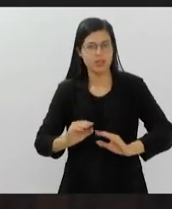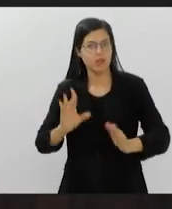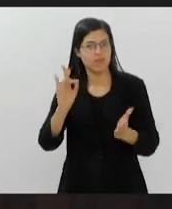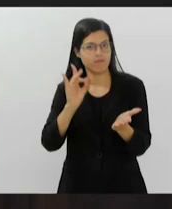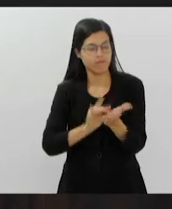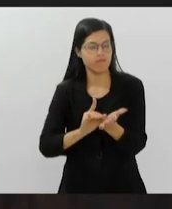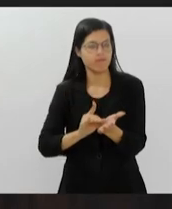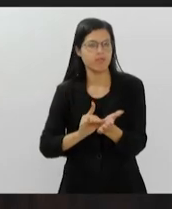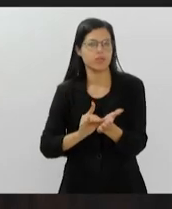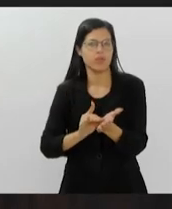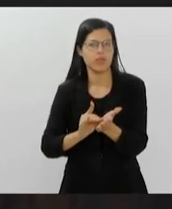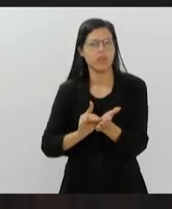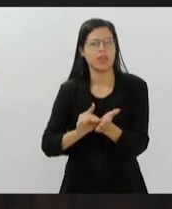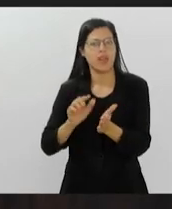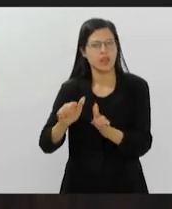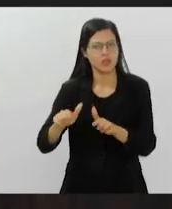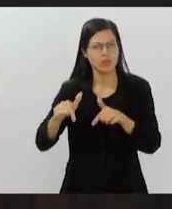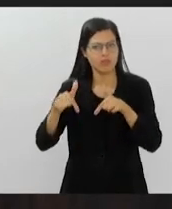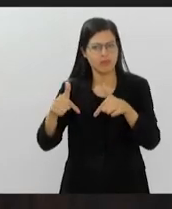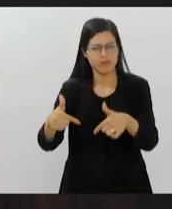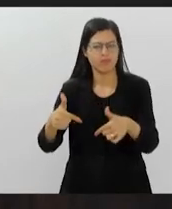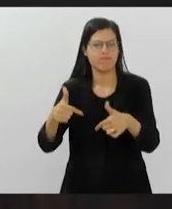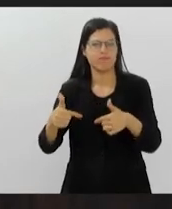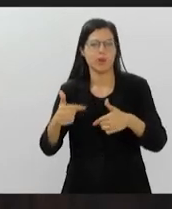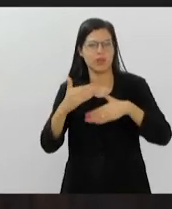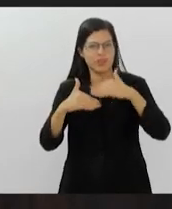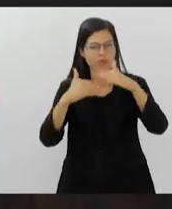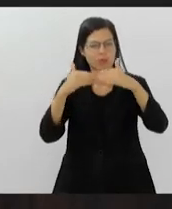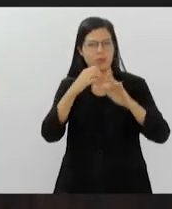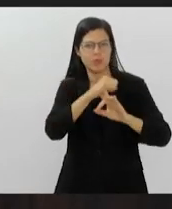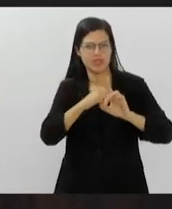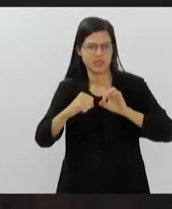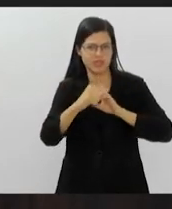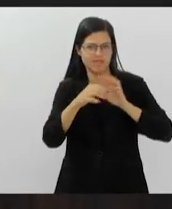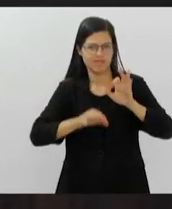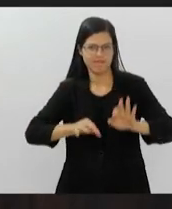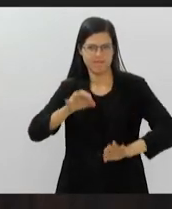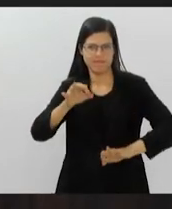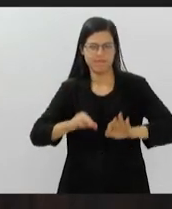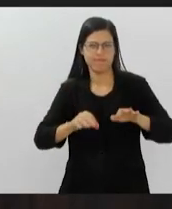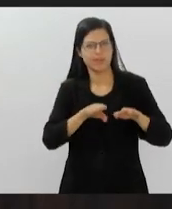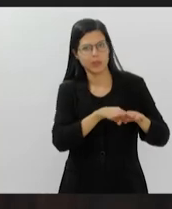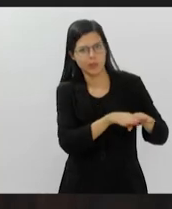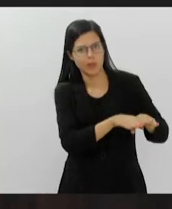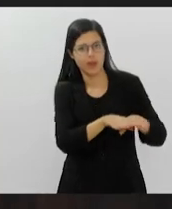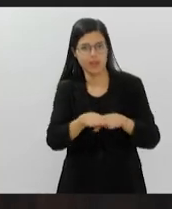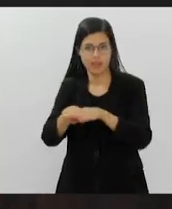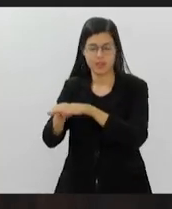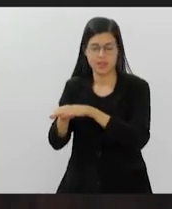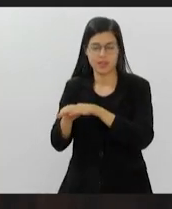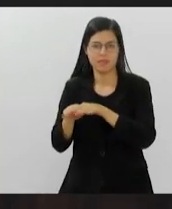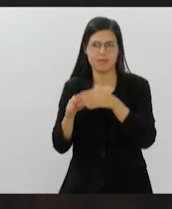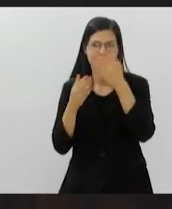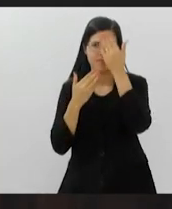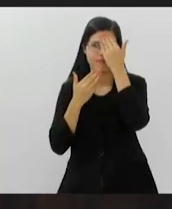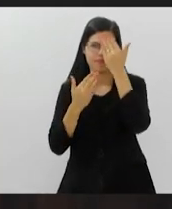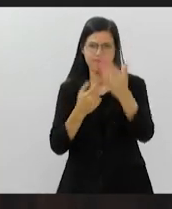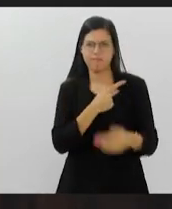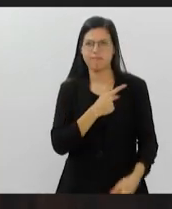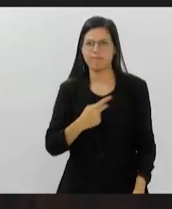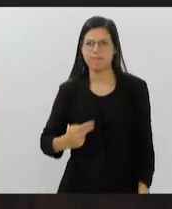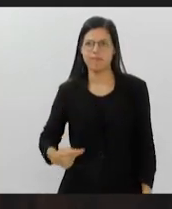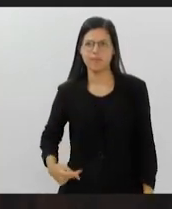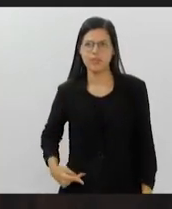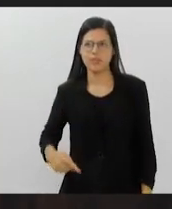um caminho para a construção de uma sociedade mais justa e igualitária. Agradeço ao presidente